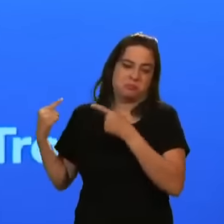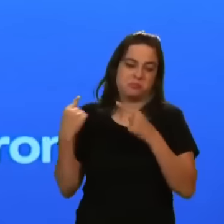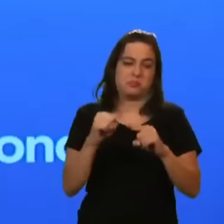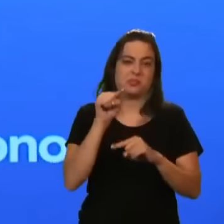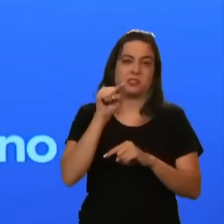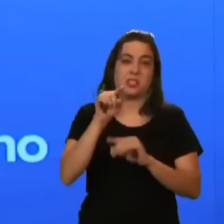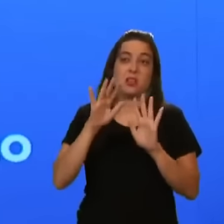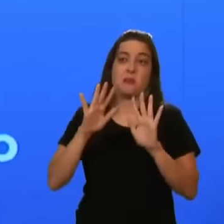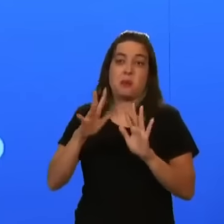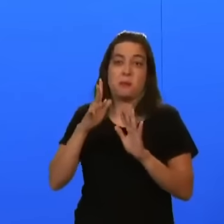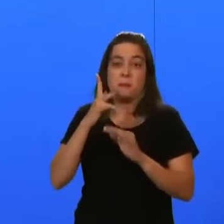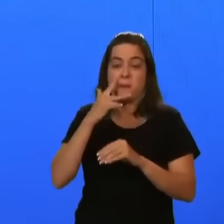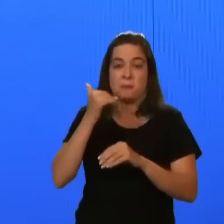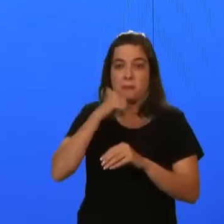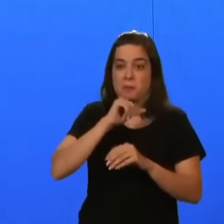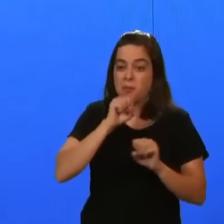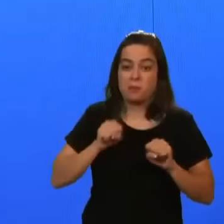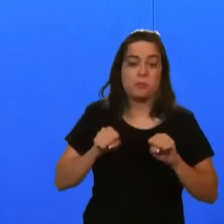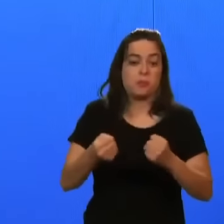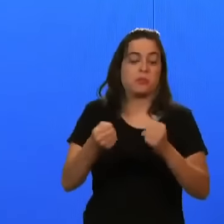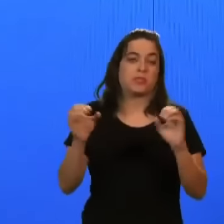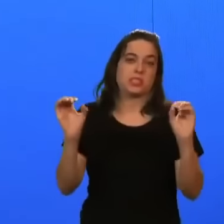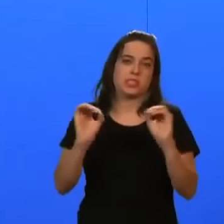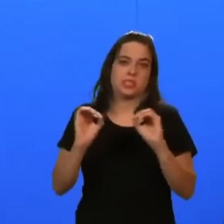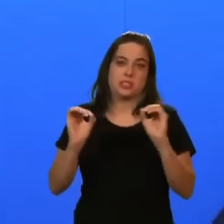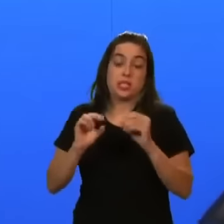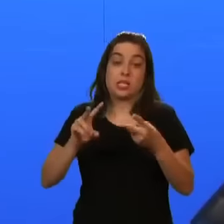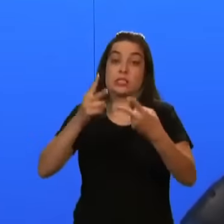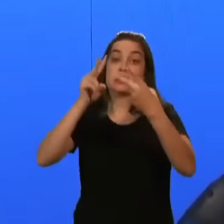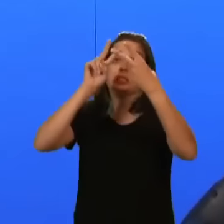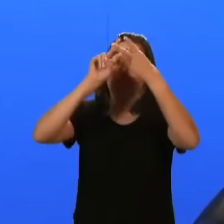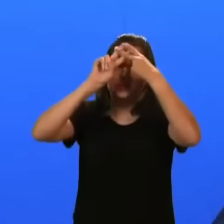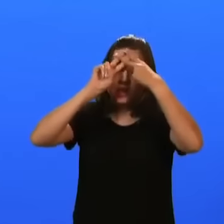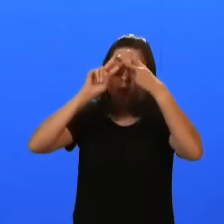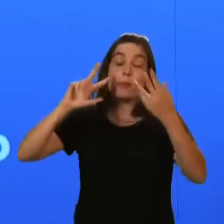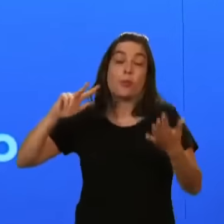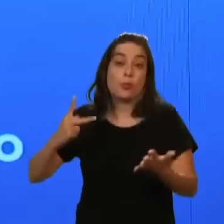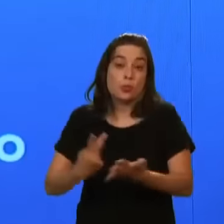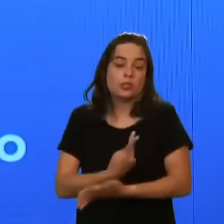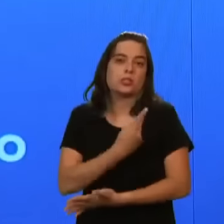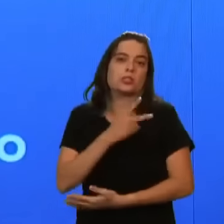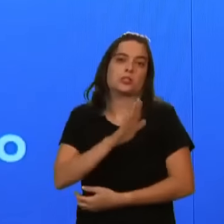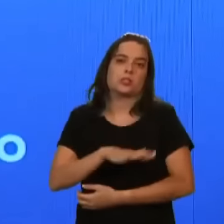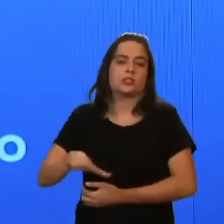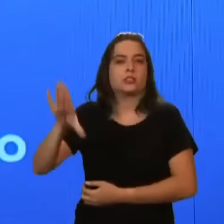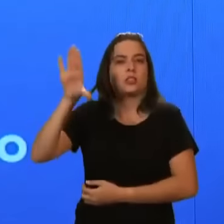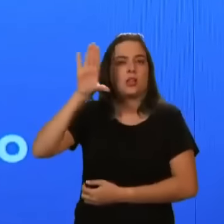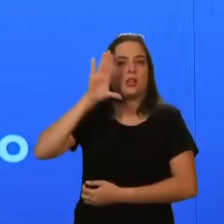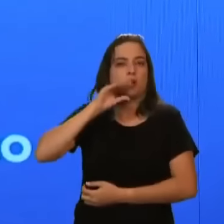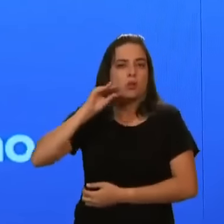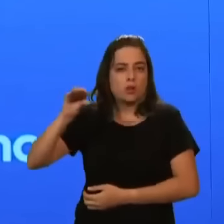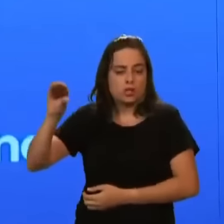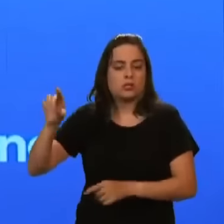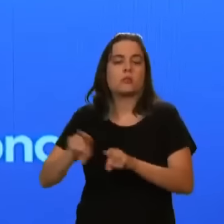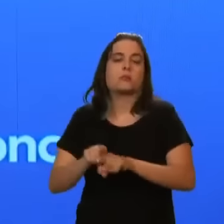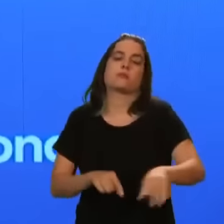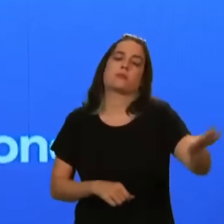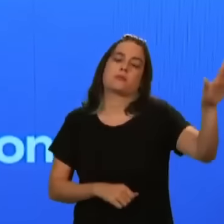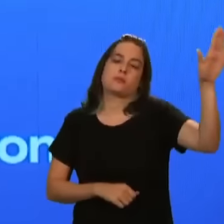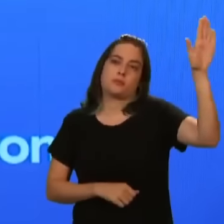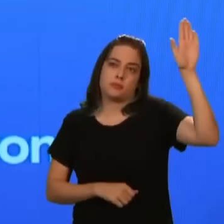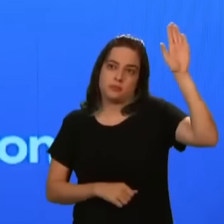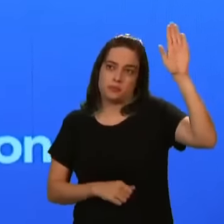que seus pais não te protegeram. Todos esses traumas que acontecem na infância e na adolescência fazem parte da sua história. Levanta sua